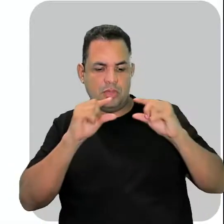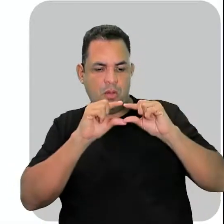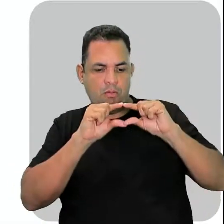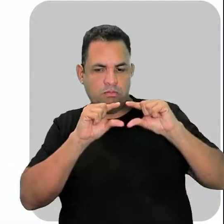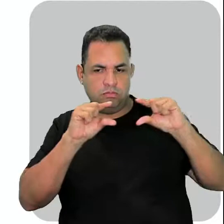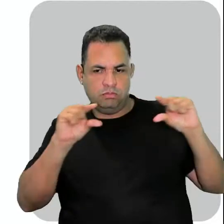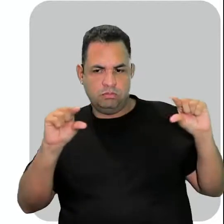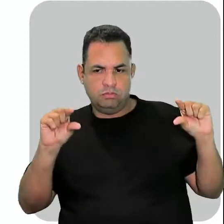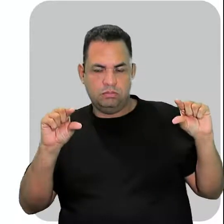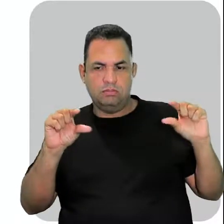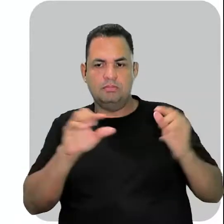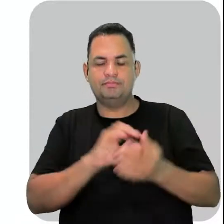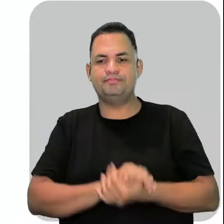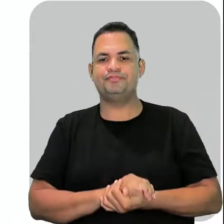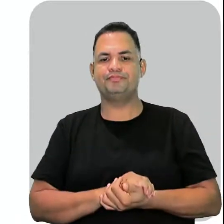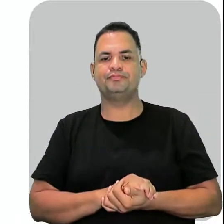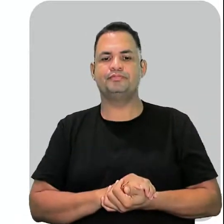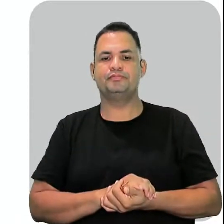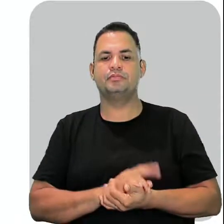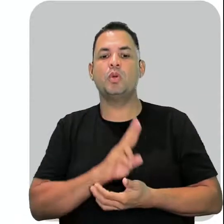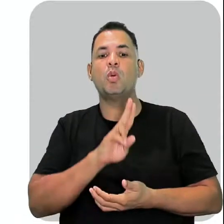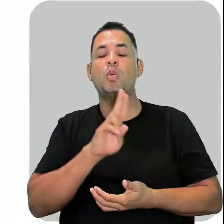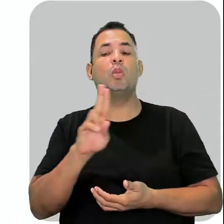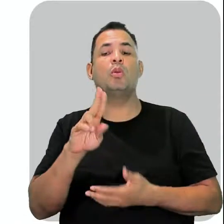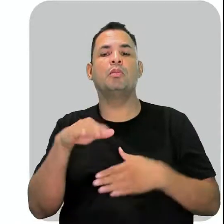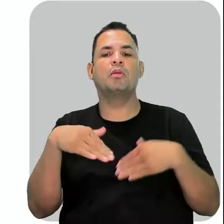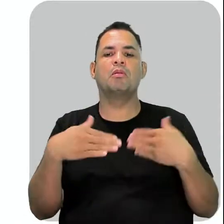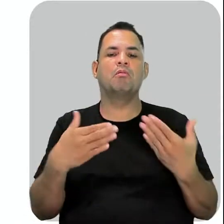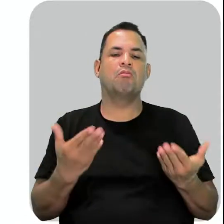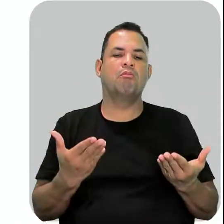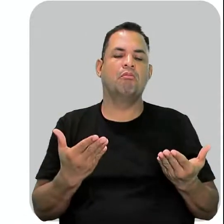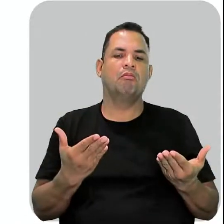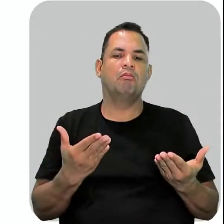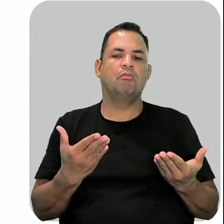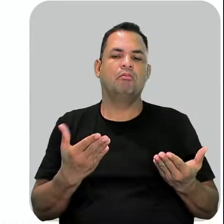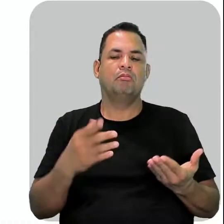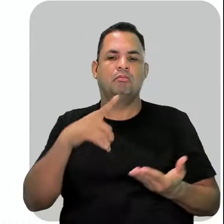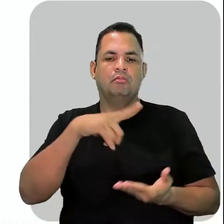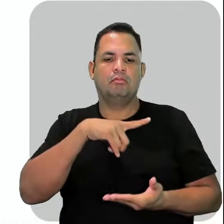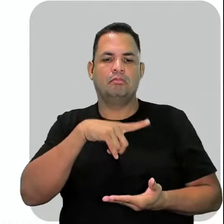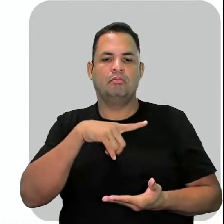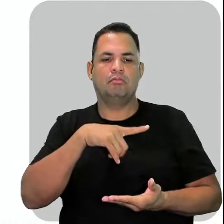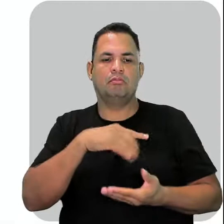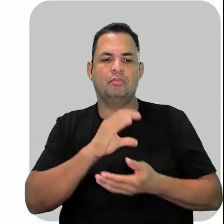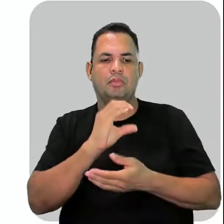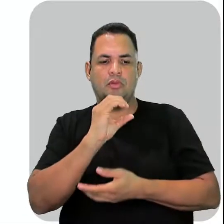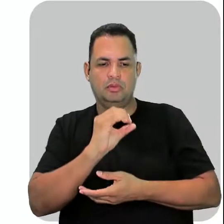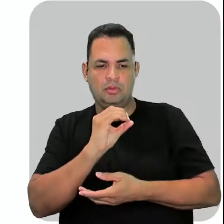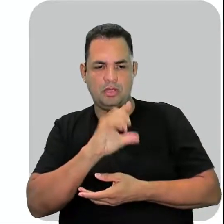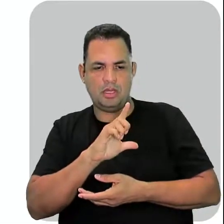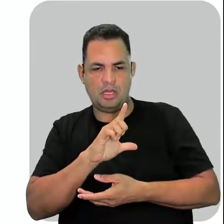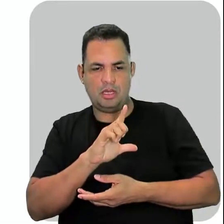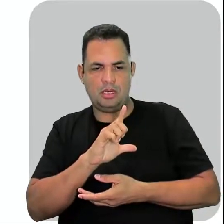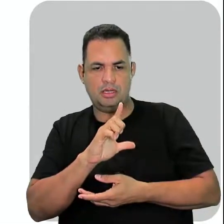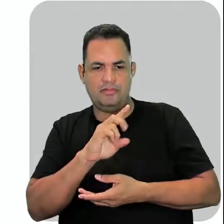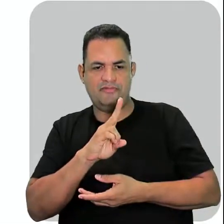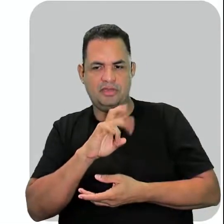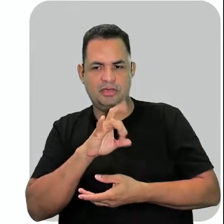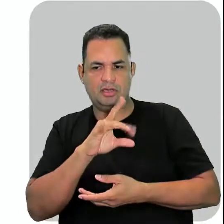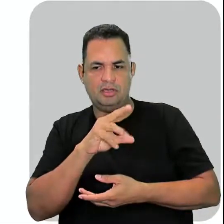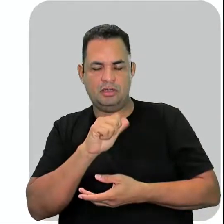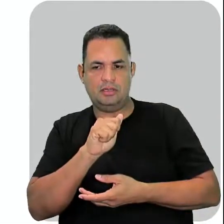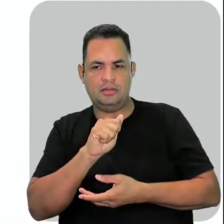espessura. Quanto à nomenclatura, ó, nós tínhamos aqui o cloreto de vinila, ele é o